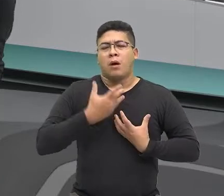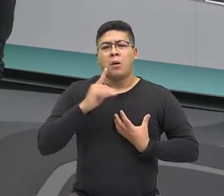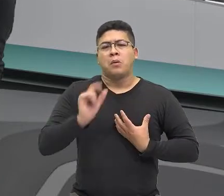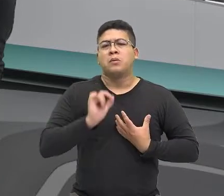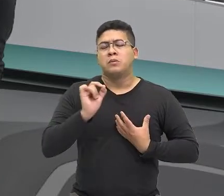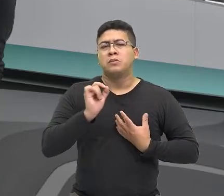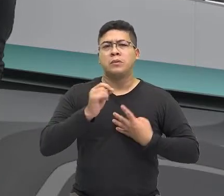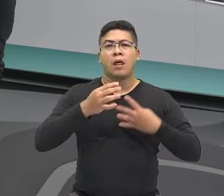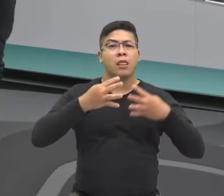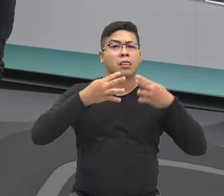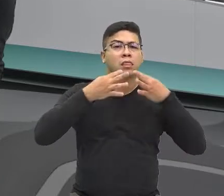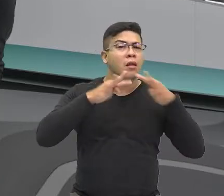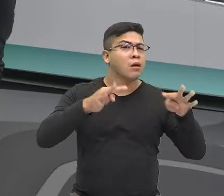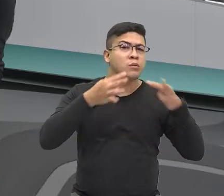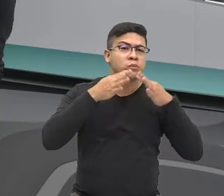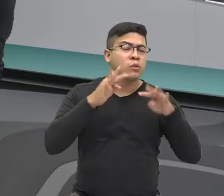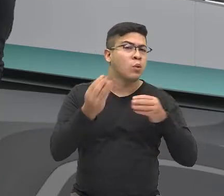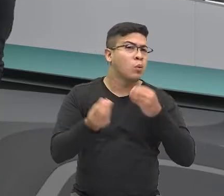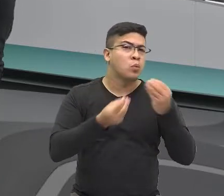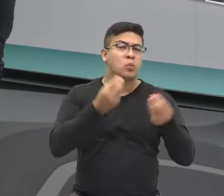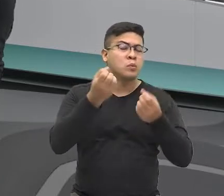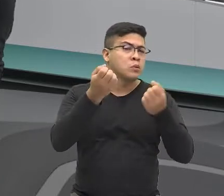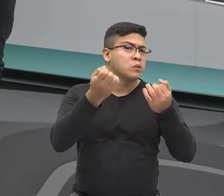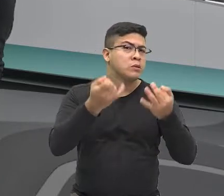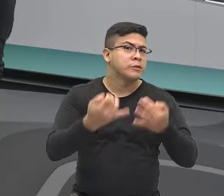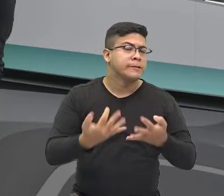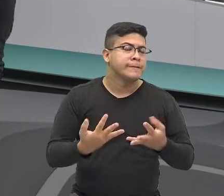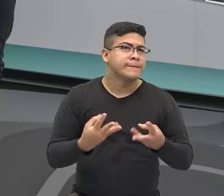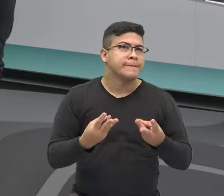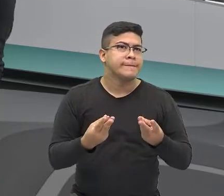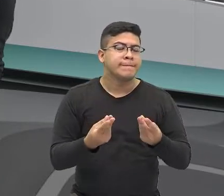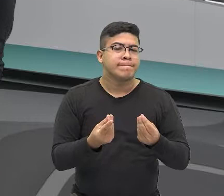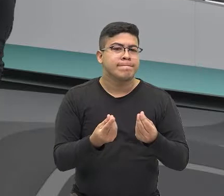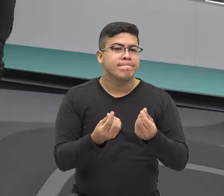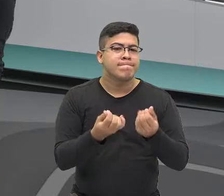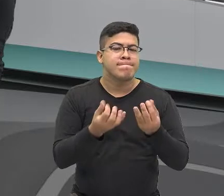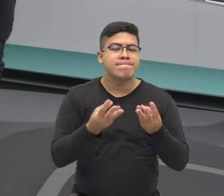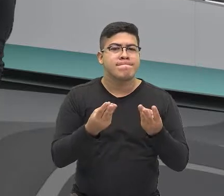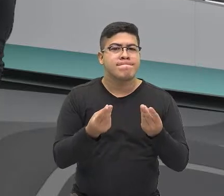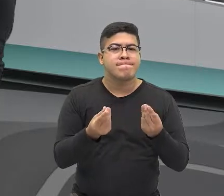algo mais, como que eu poderia dizer assim, algo mais